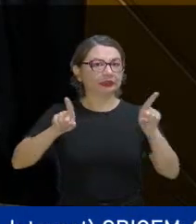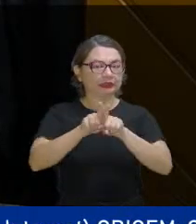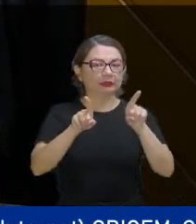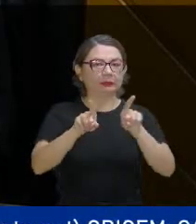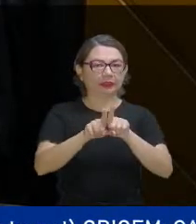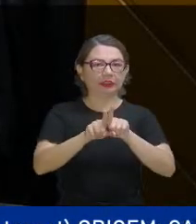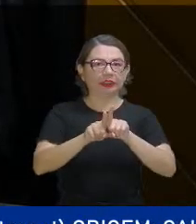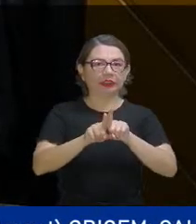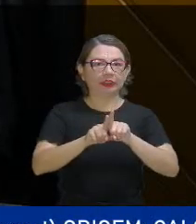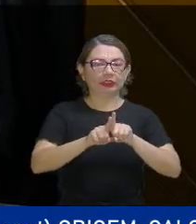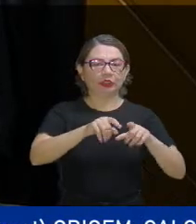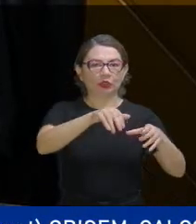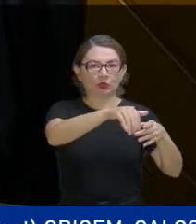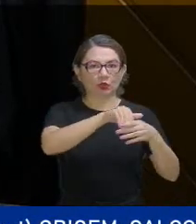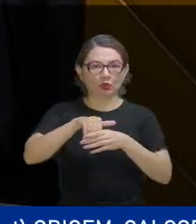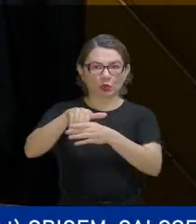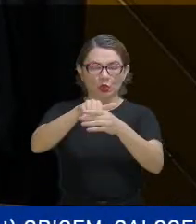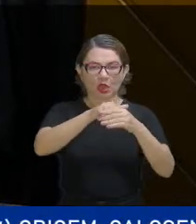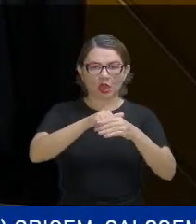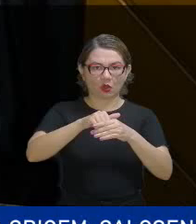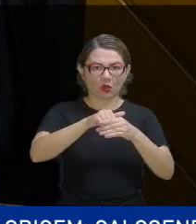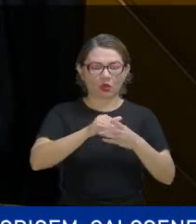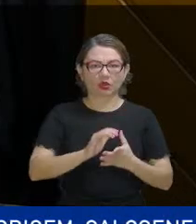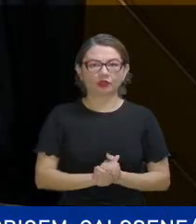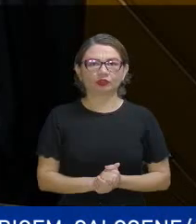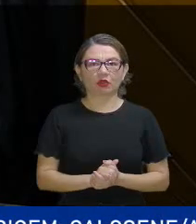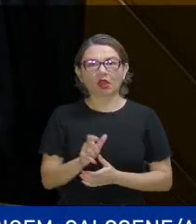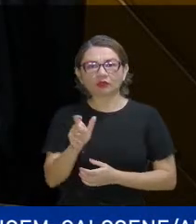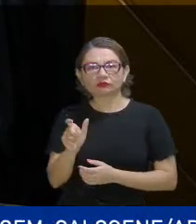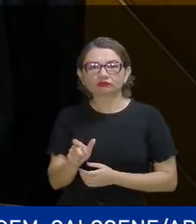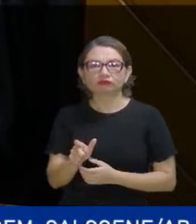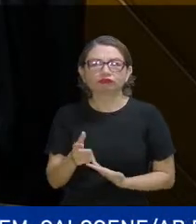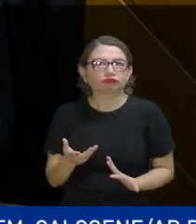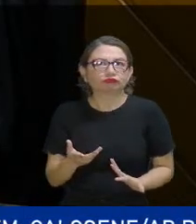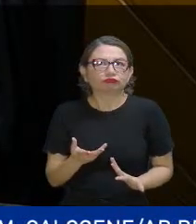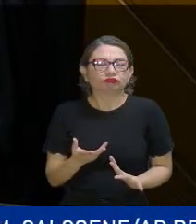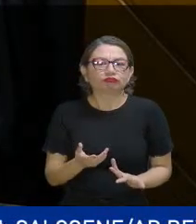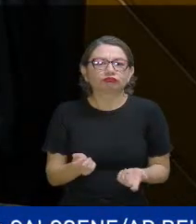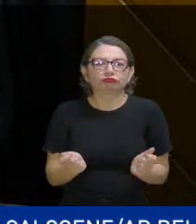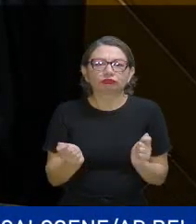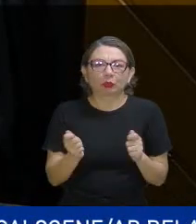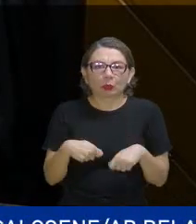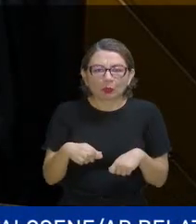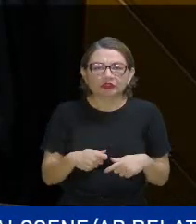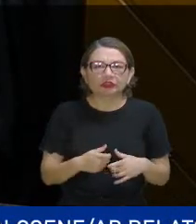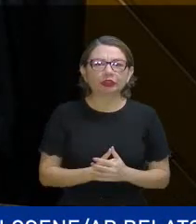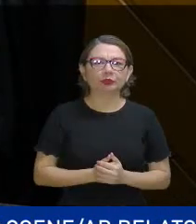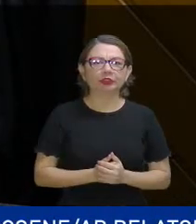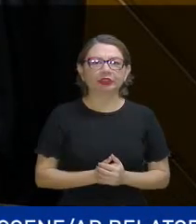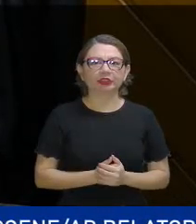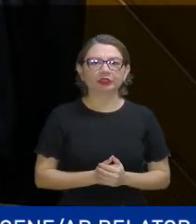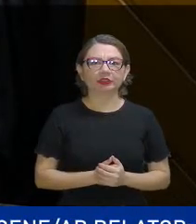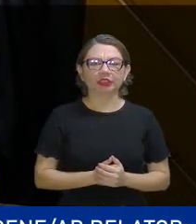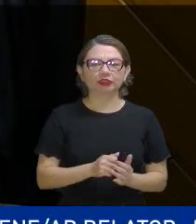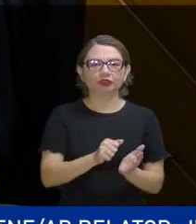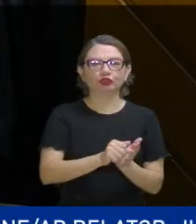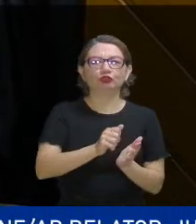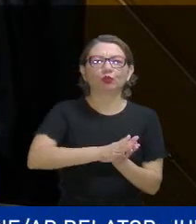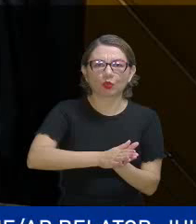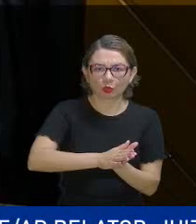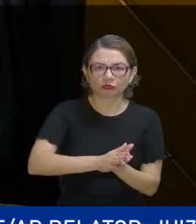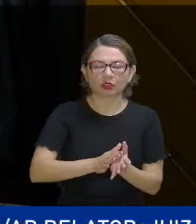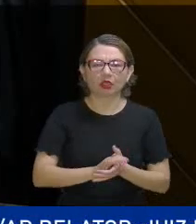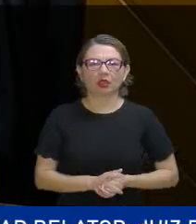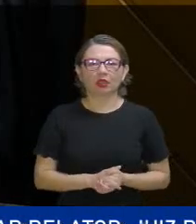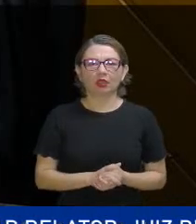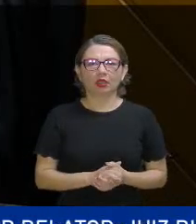ainda que o acordo embargado não negou, em momento algum, a possibilidade de majoração da multa em